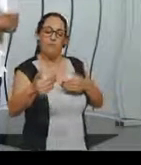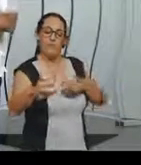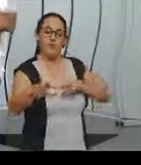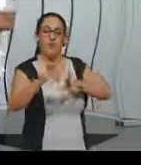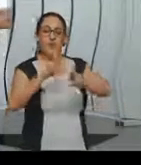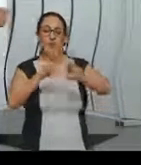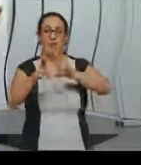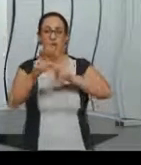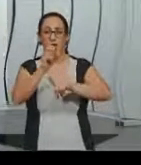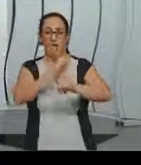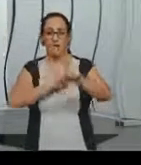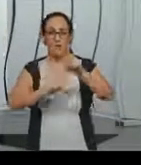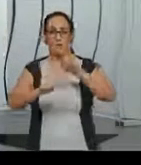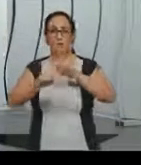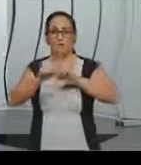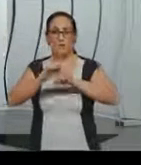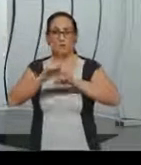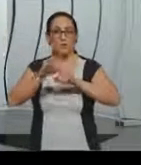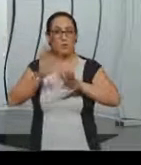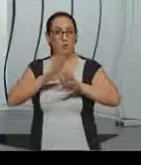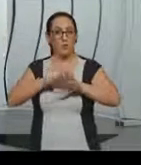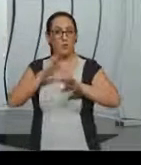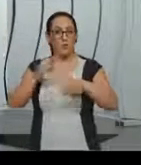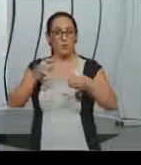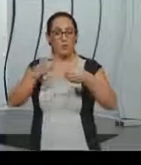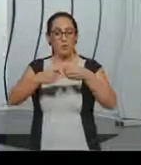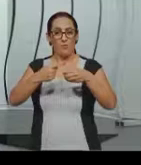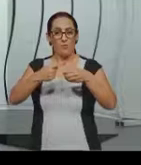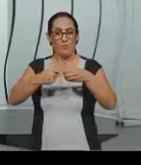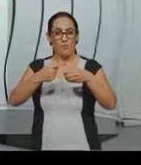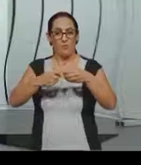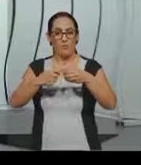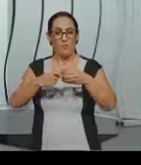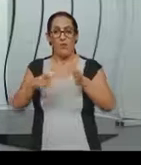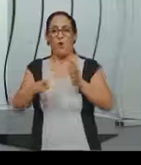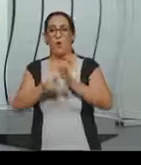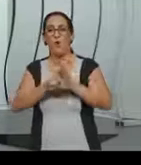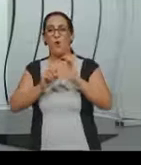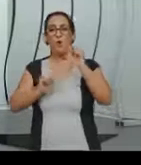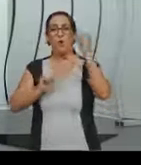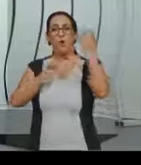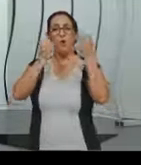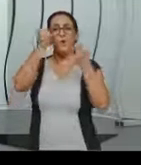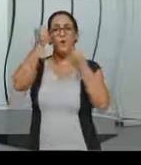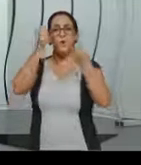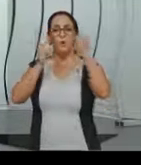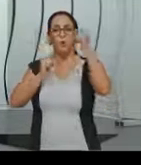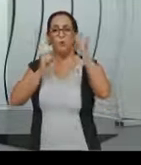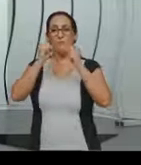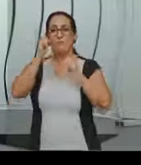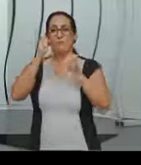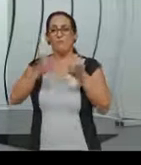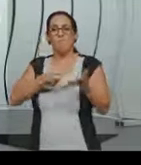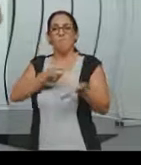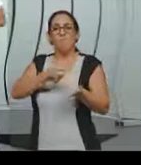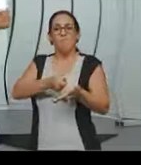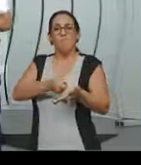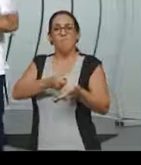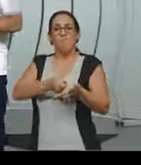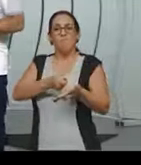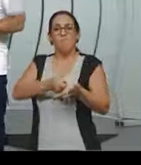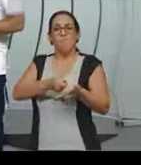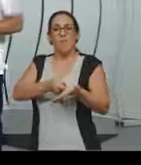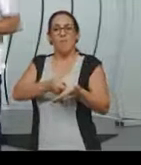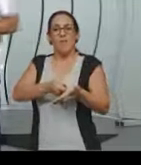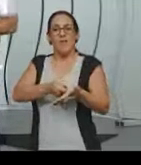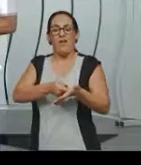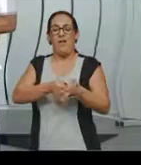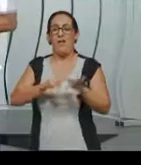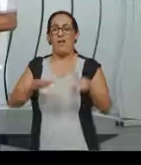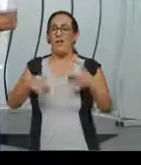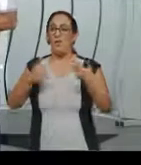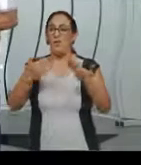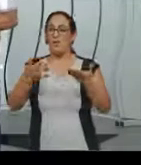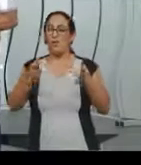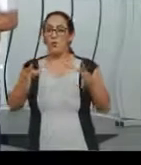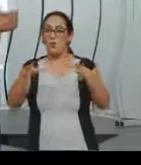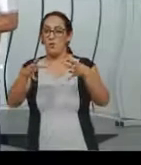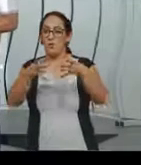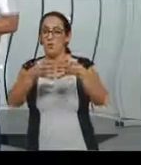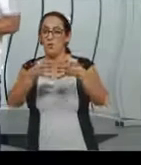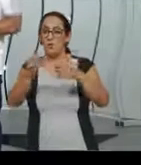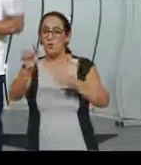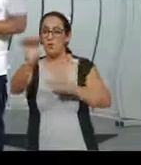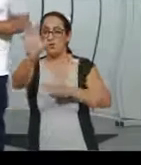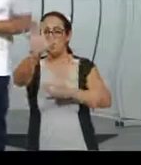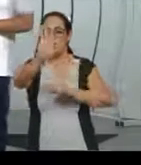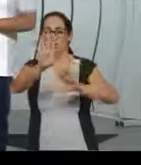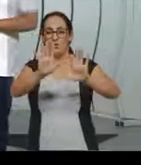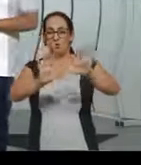cada vez mais urbanas, conforme a industrialização se intensificava, essas regiões